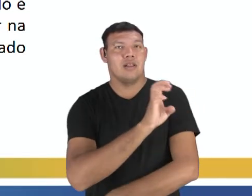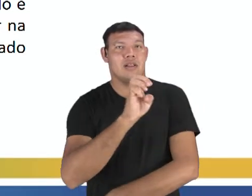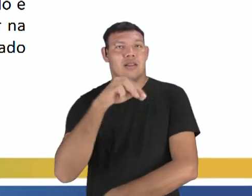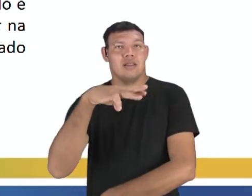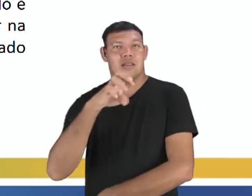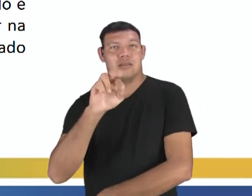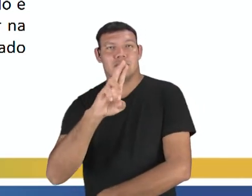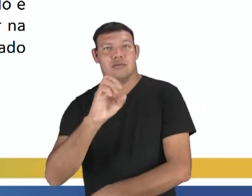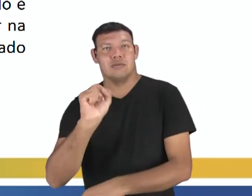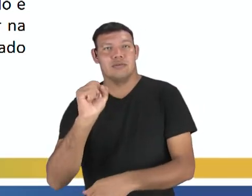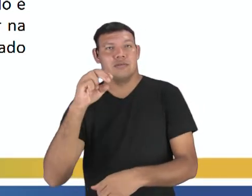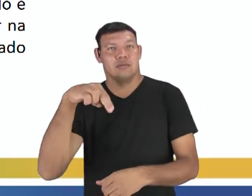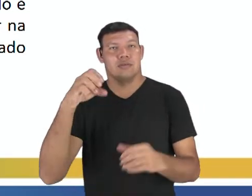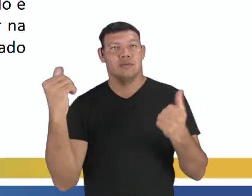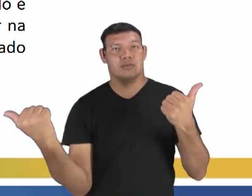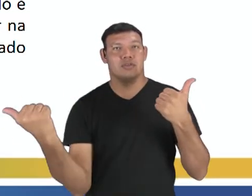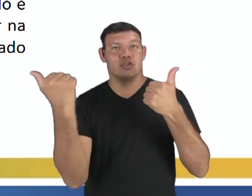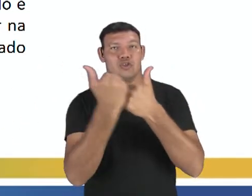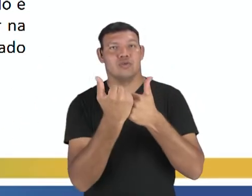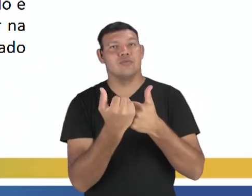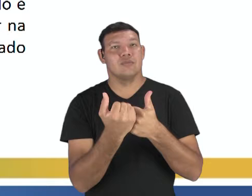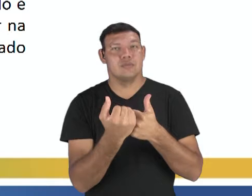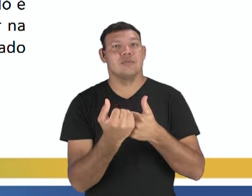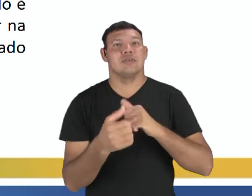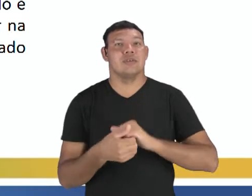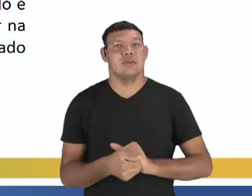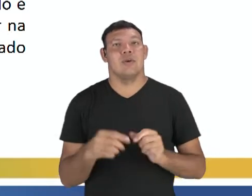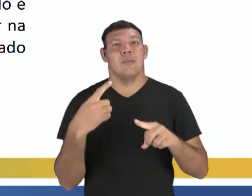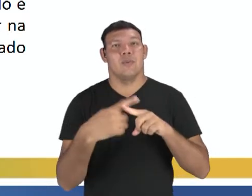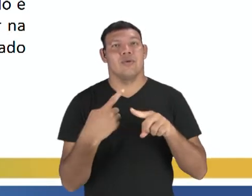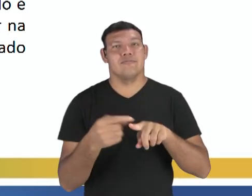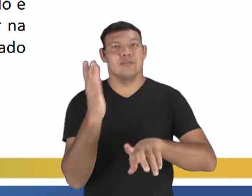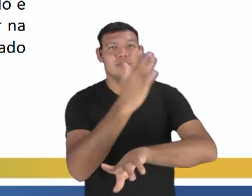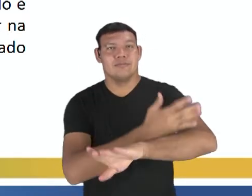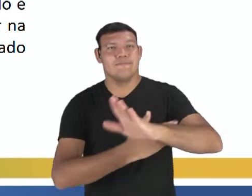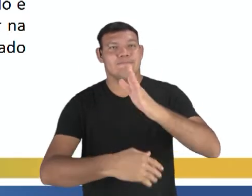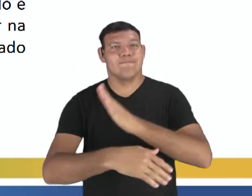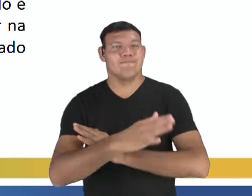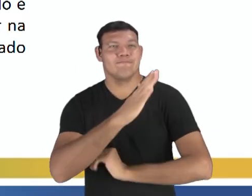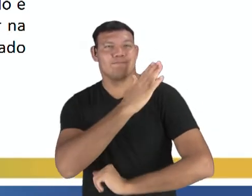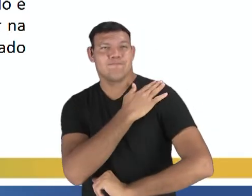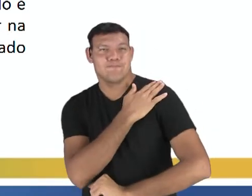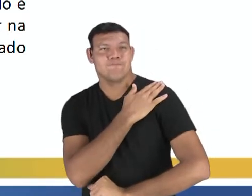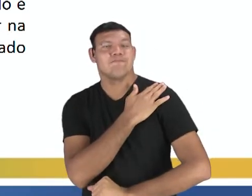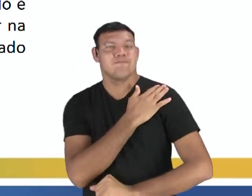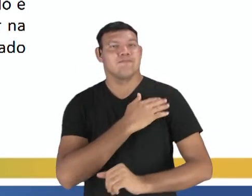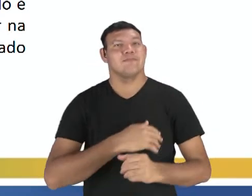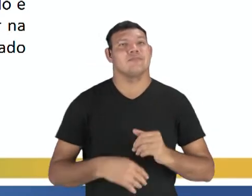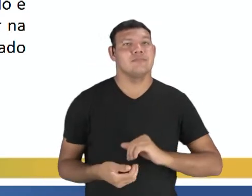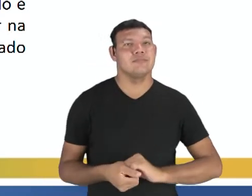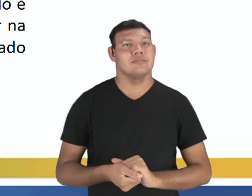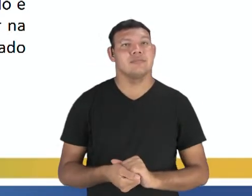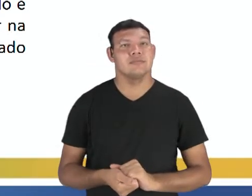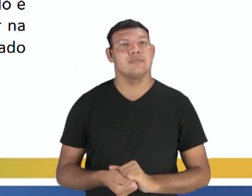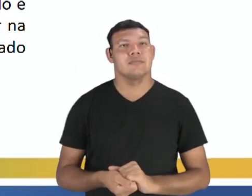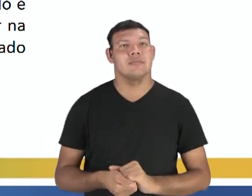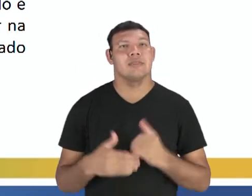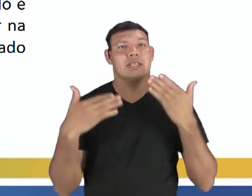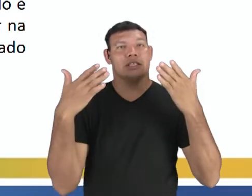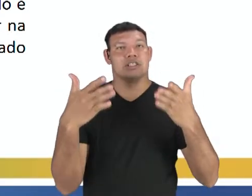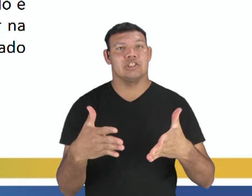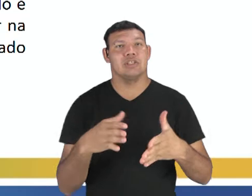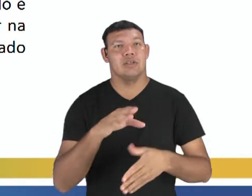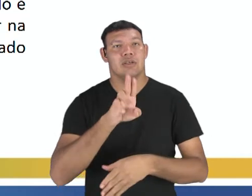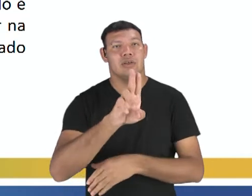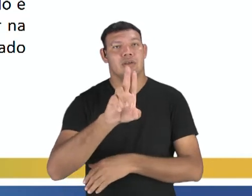chegar ao Ulsan na madrugada de terça-feira, horário do Brasil. Embora não